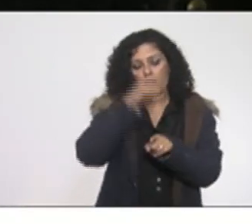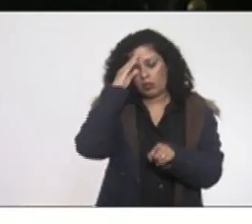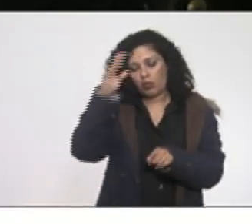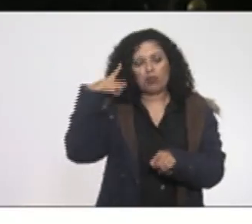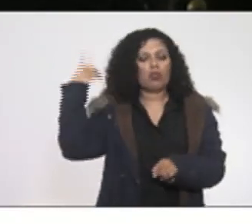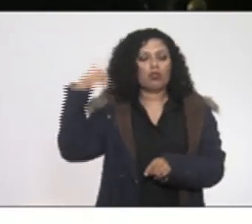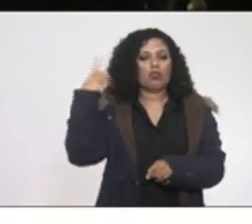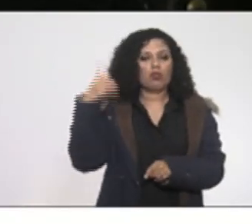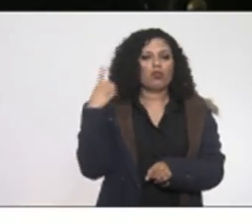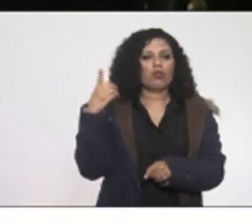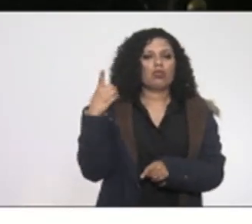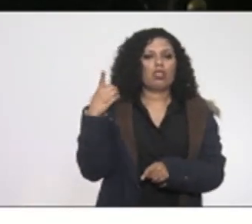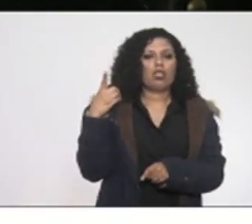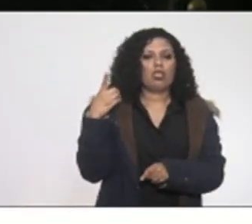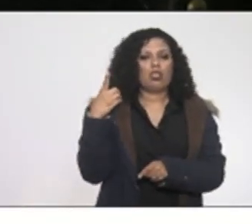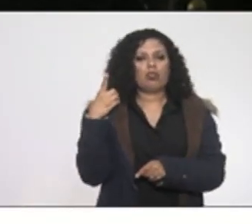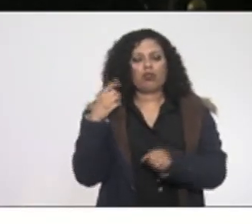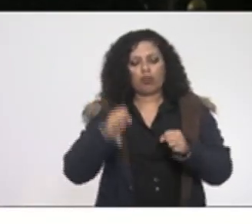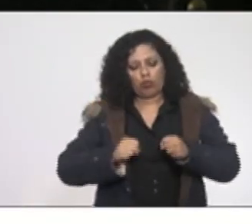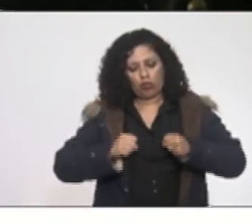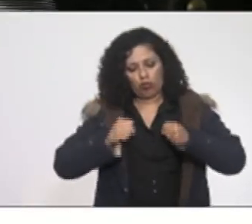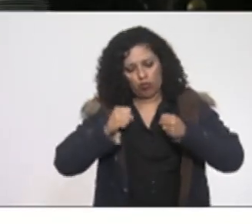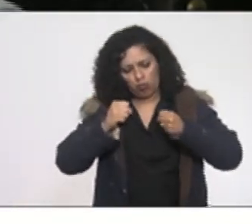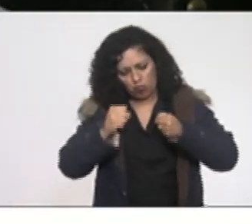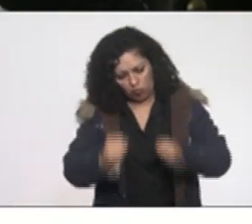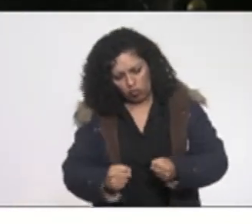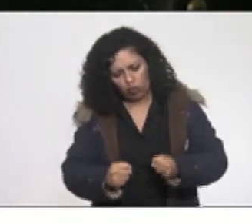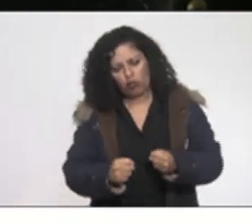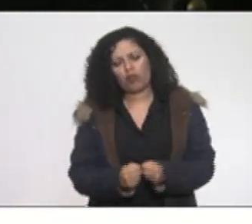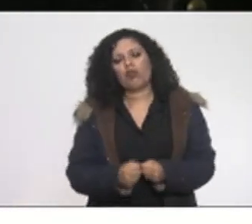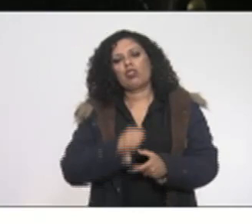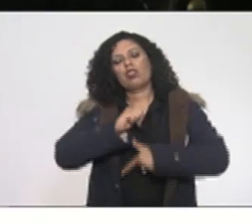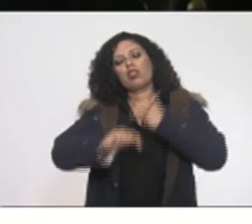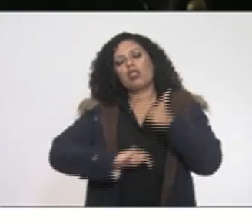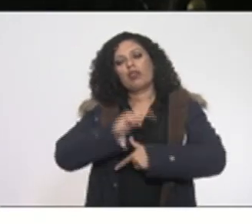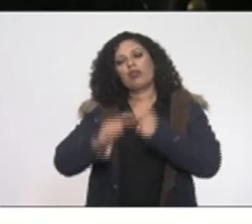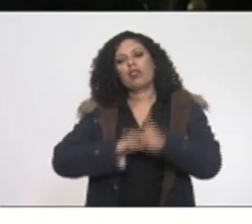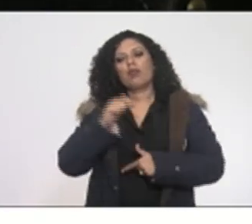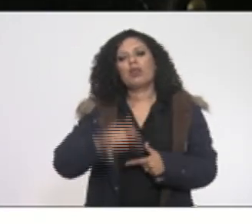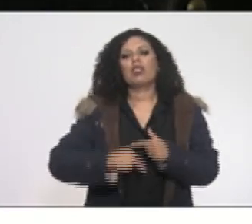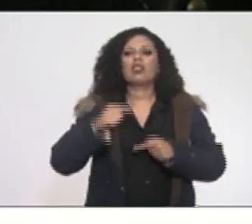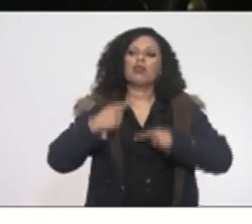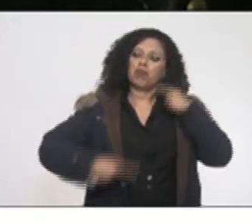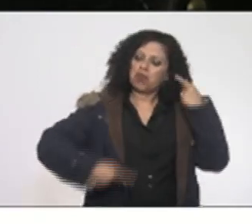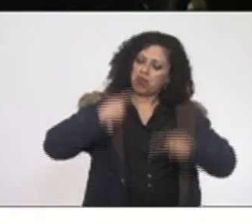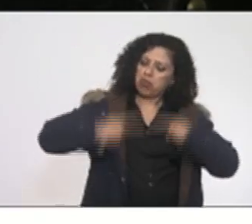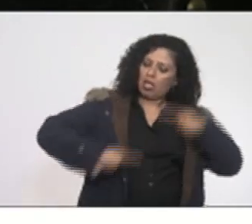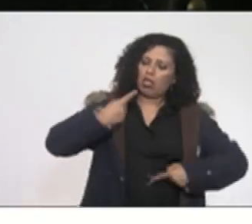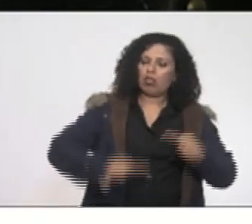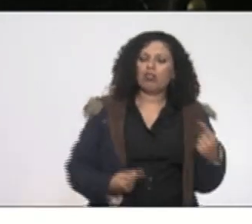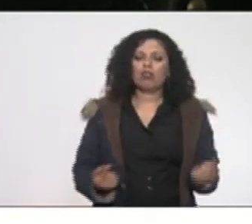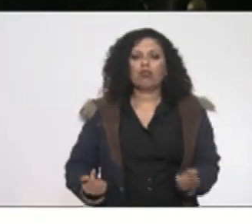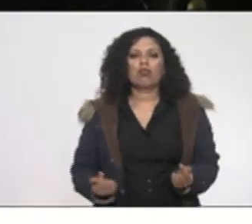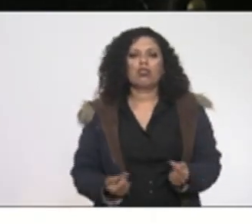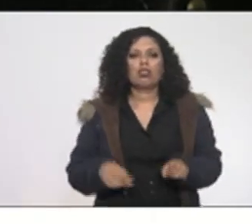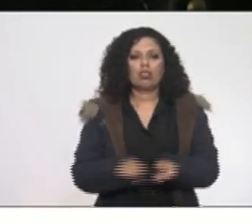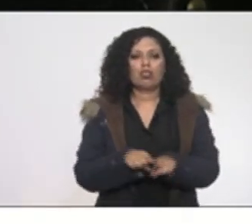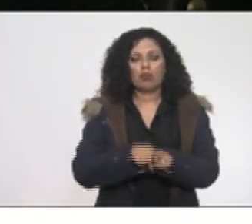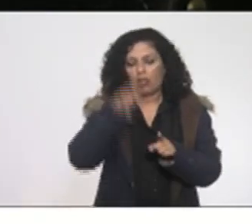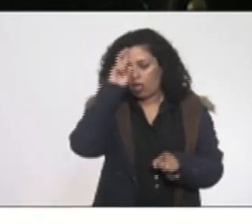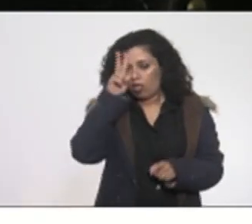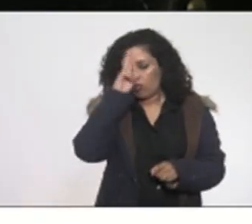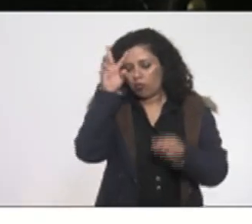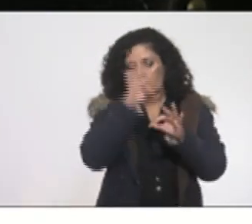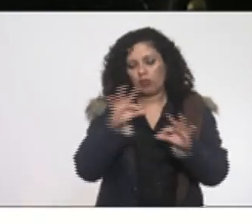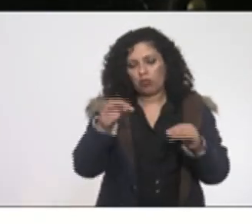vez pela ampla dedicação a esse momento dessa discussão, e relembrar a todos